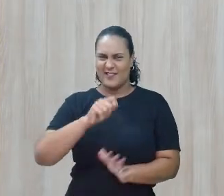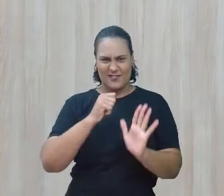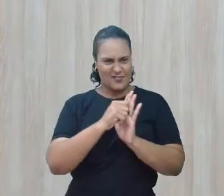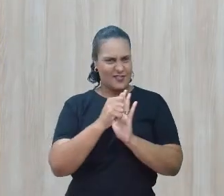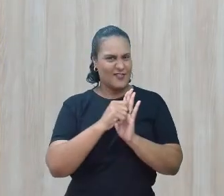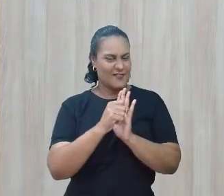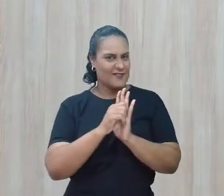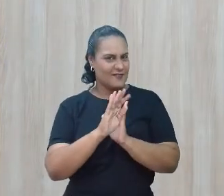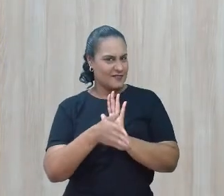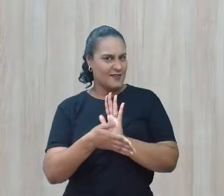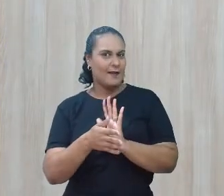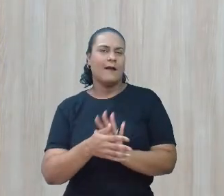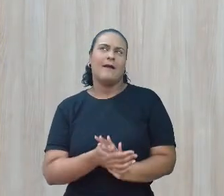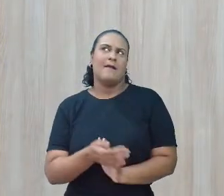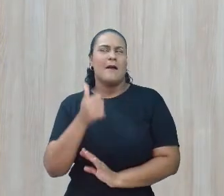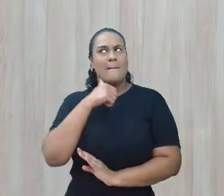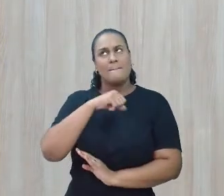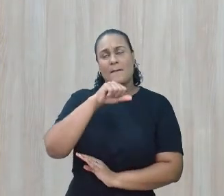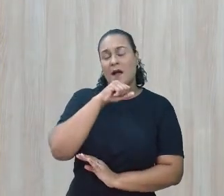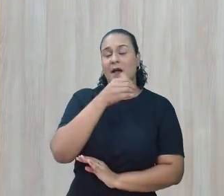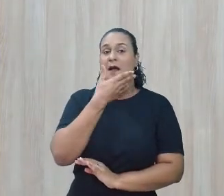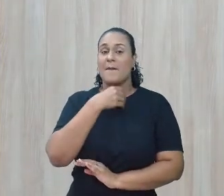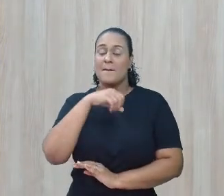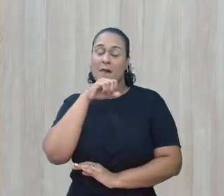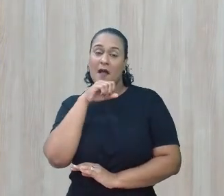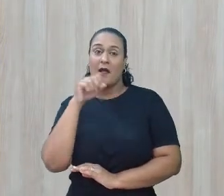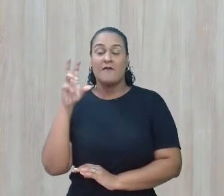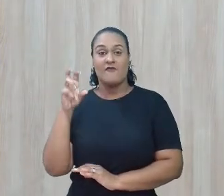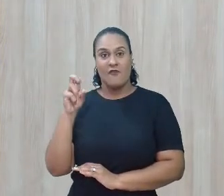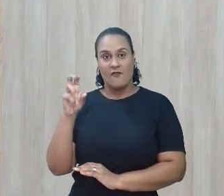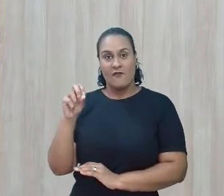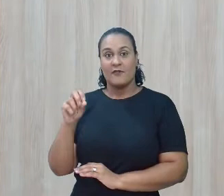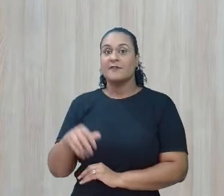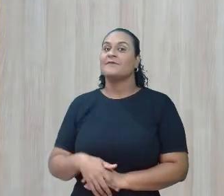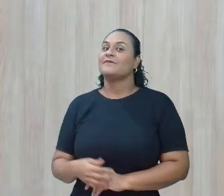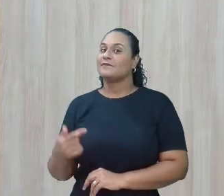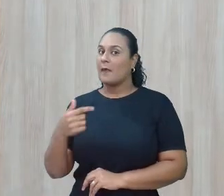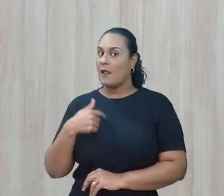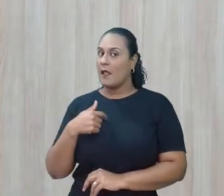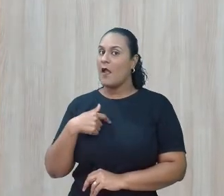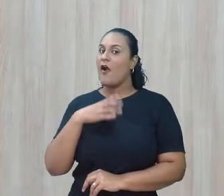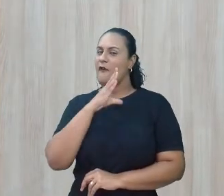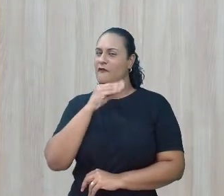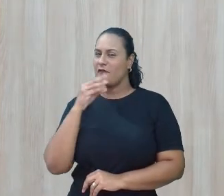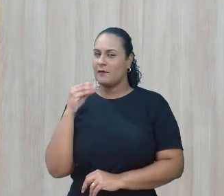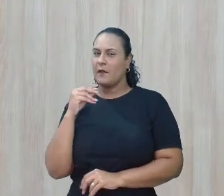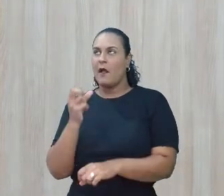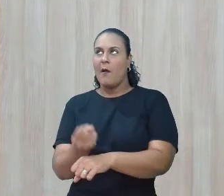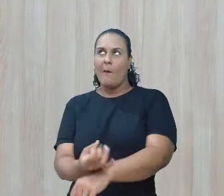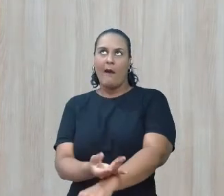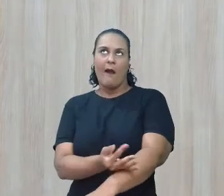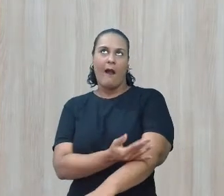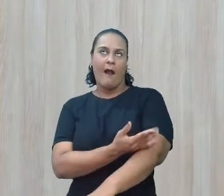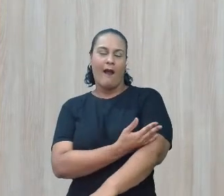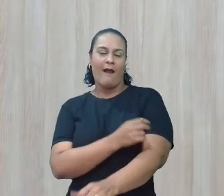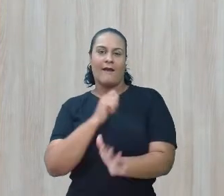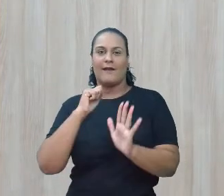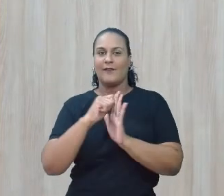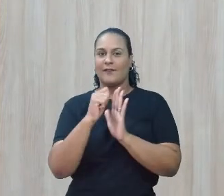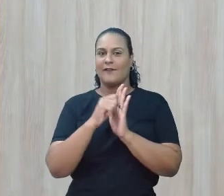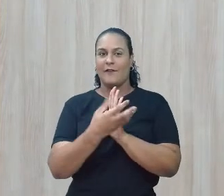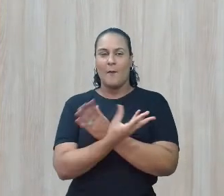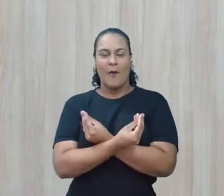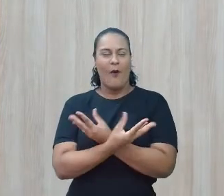amor. Nem que seja para os pais, para os avós. Eu fui a adolescente emocionada que escrevia milhares de cartas de